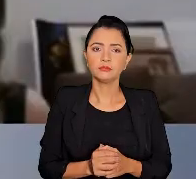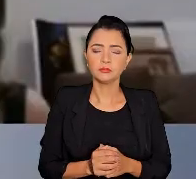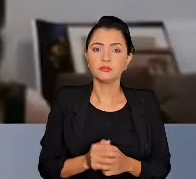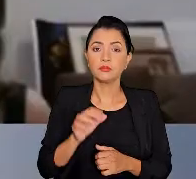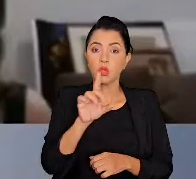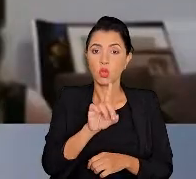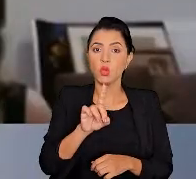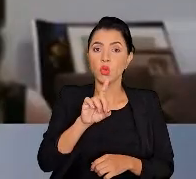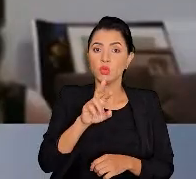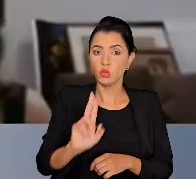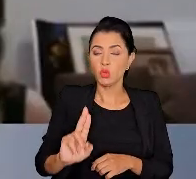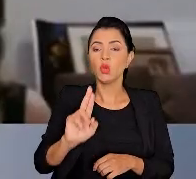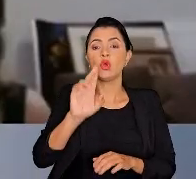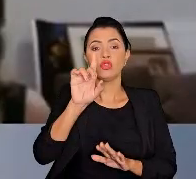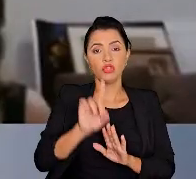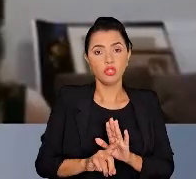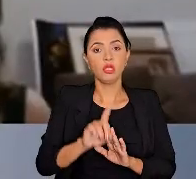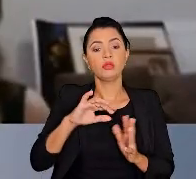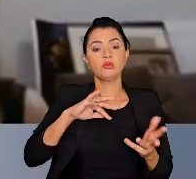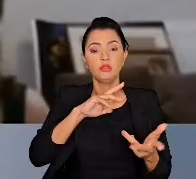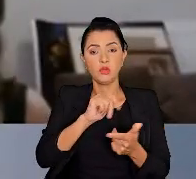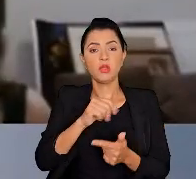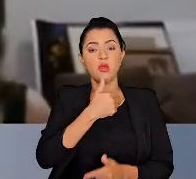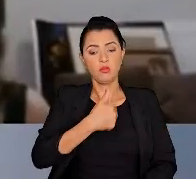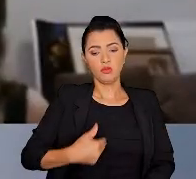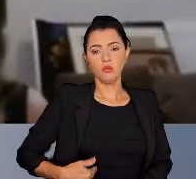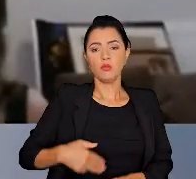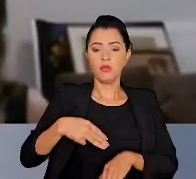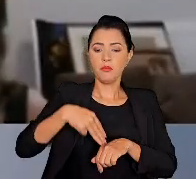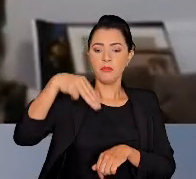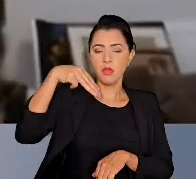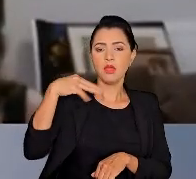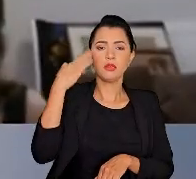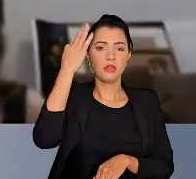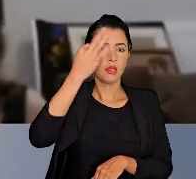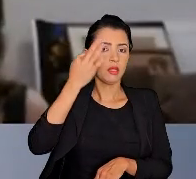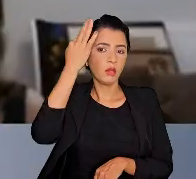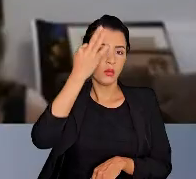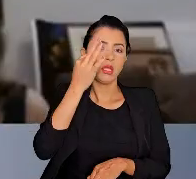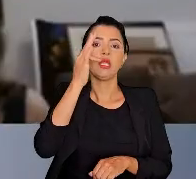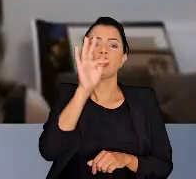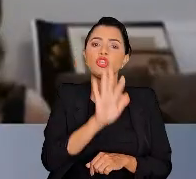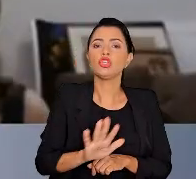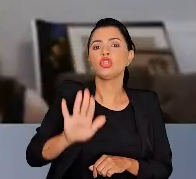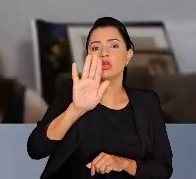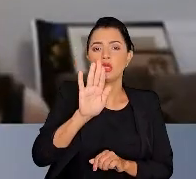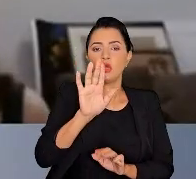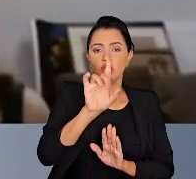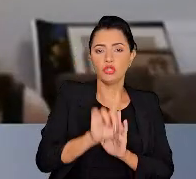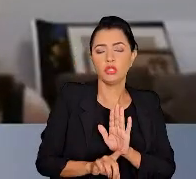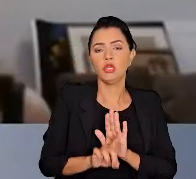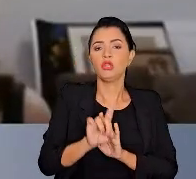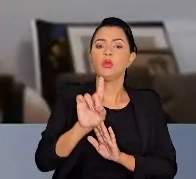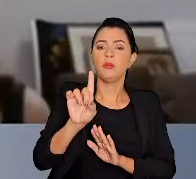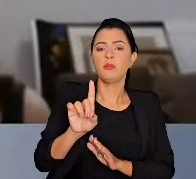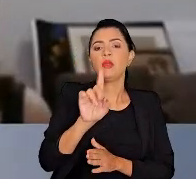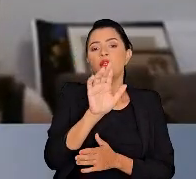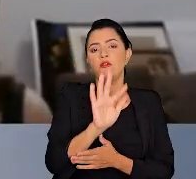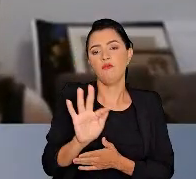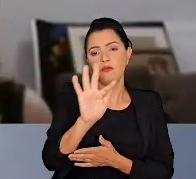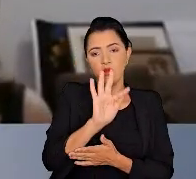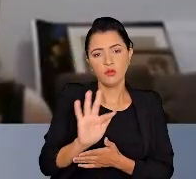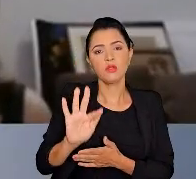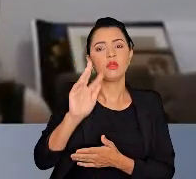em Direito Internacional Público e mestre em Filosofia e Teoria Geral do Direito pela Faculdade de Direito da Universidade